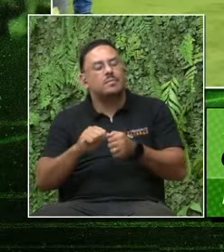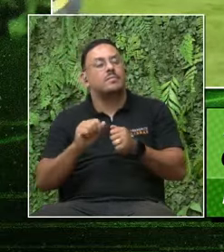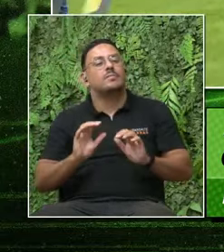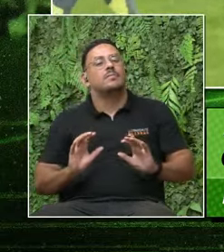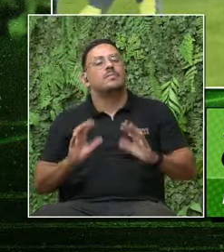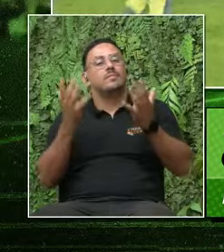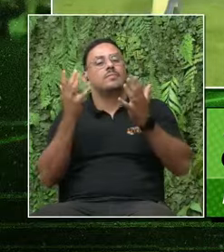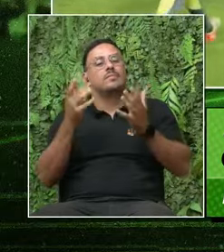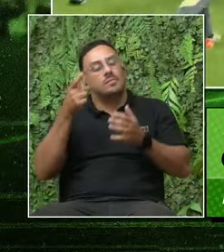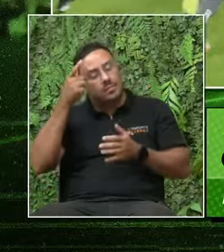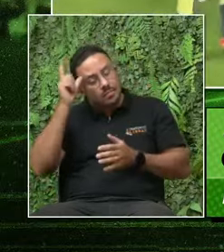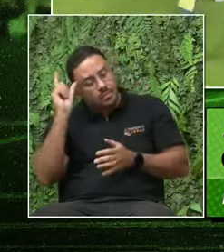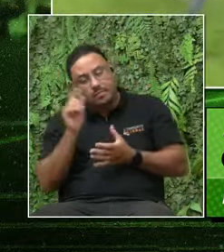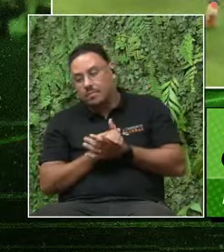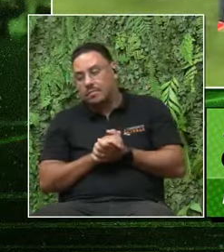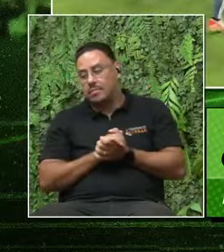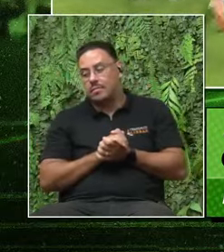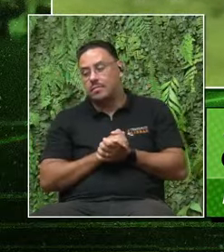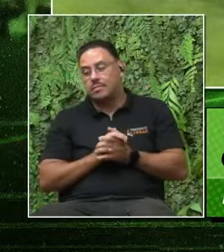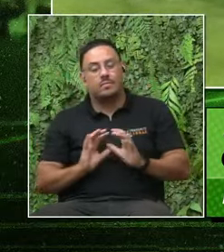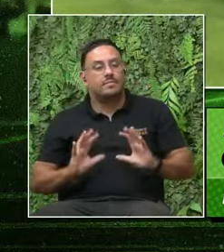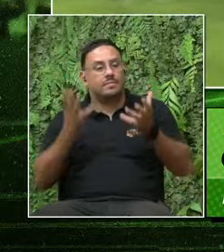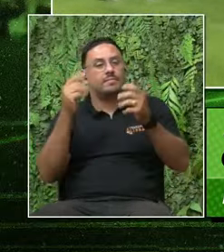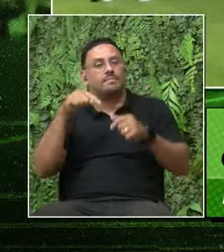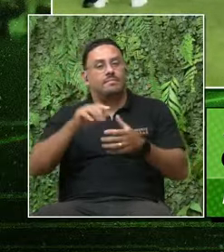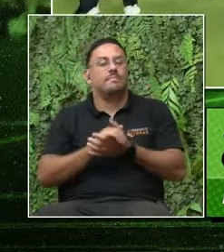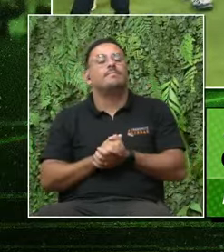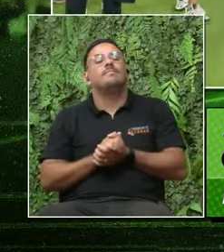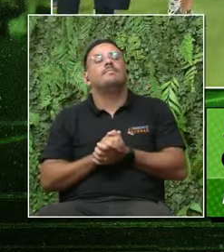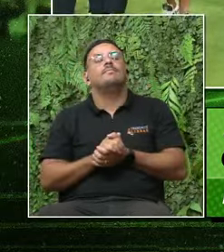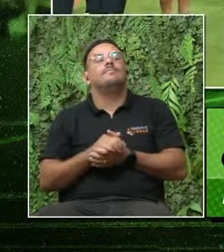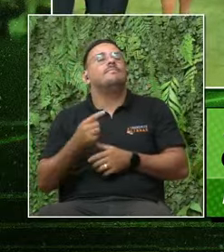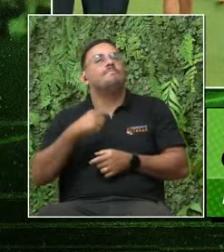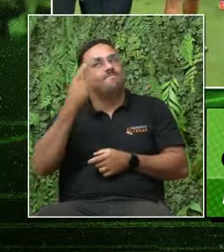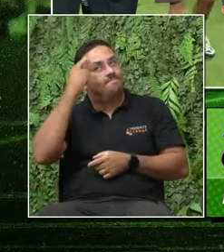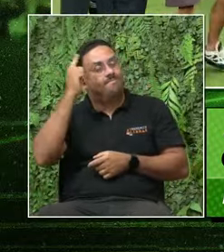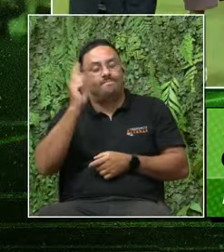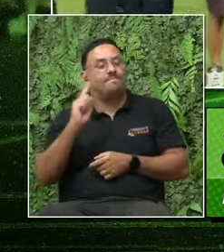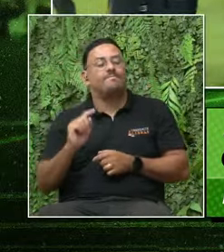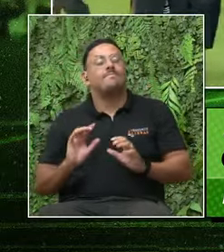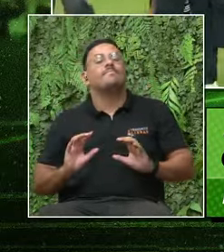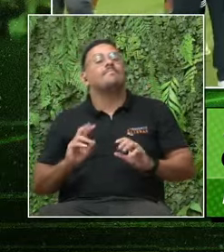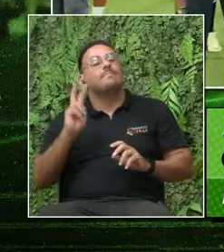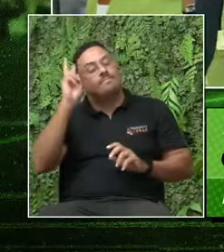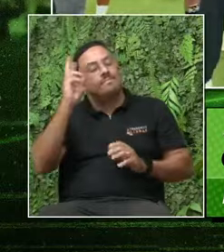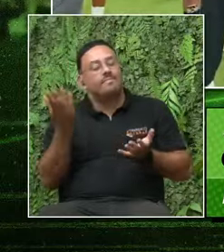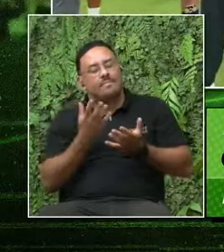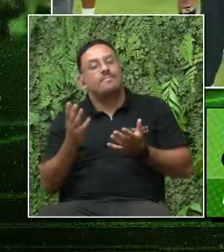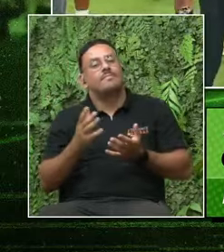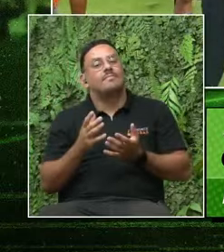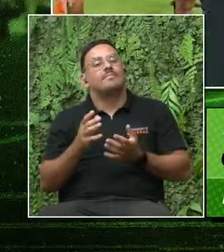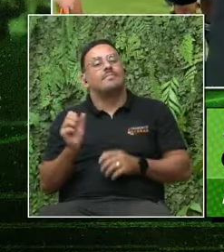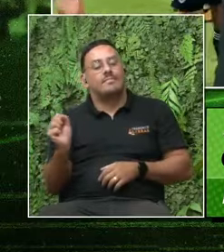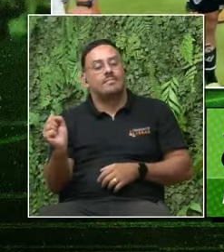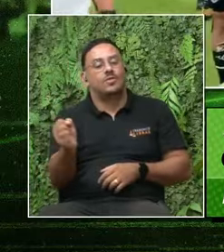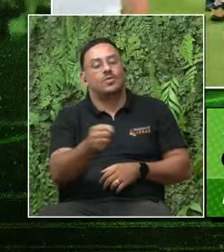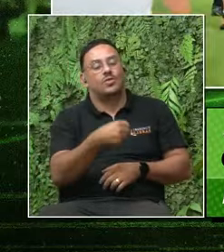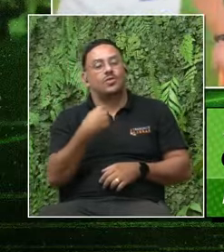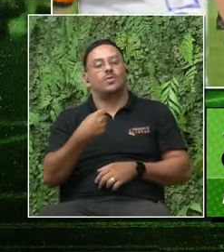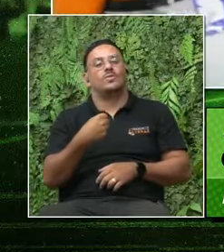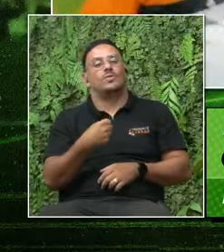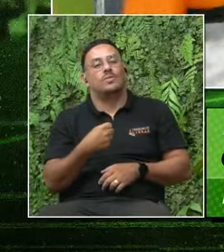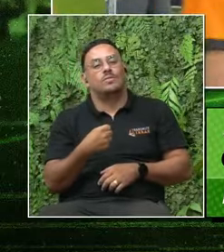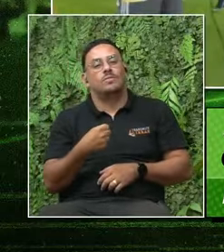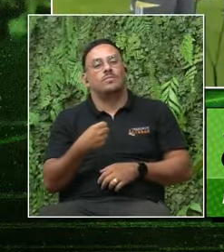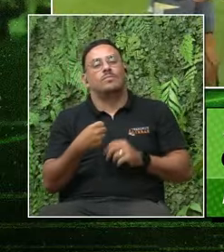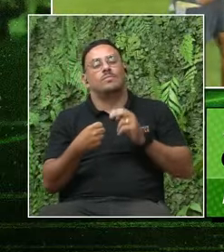ontem eles fizeram uma festinha aí ontem verdade eu não sei o que que eles estavam comemorando não agora sobrar um chope ali esse chope acho que tá gelado